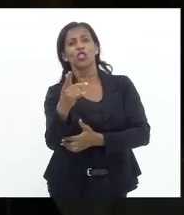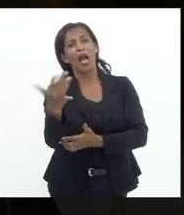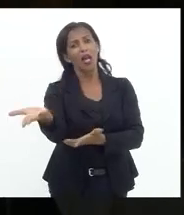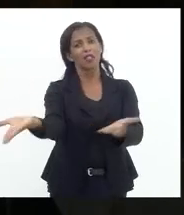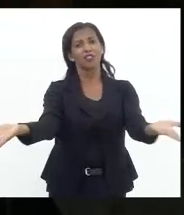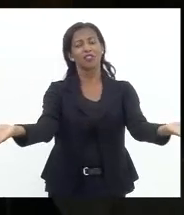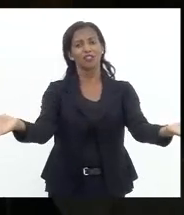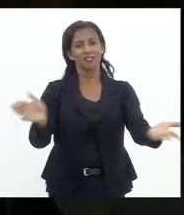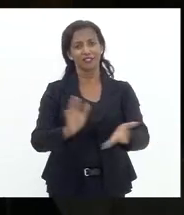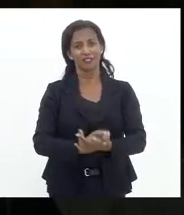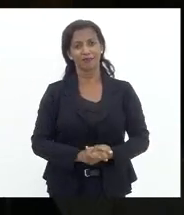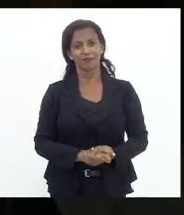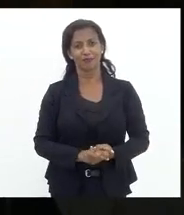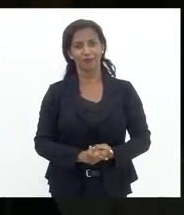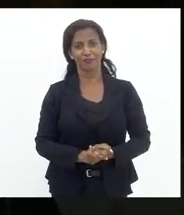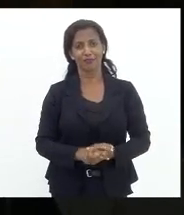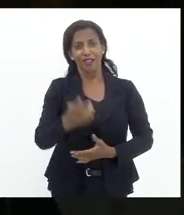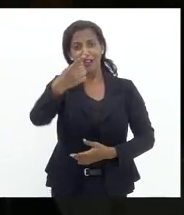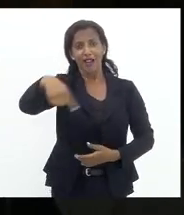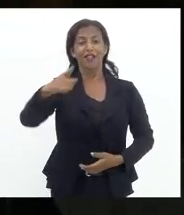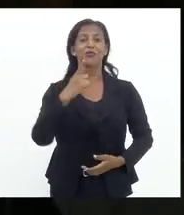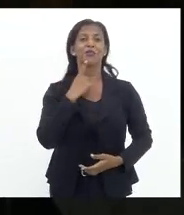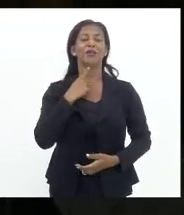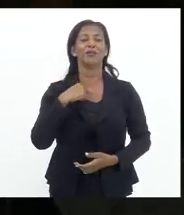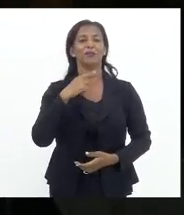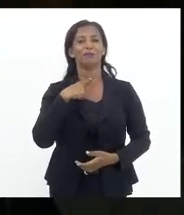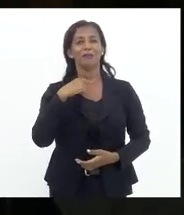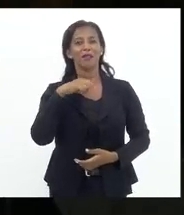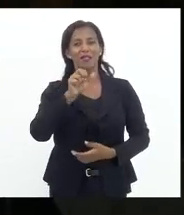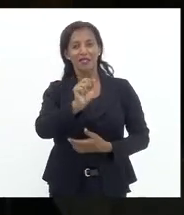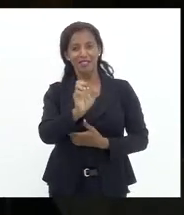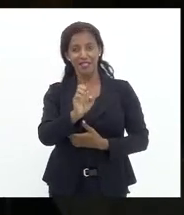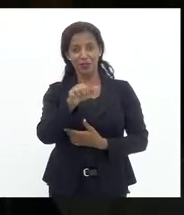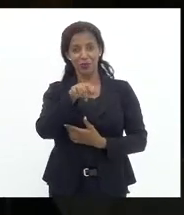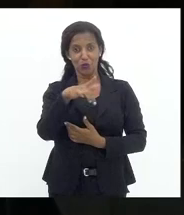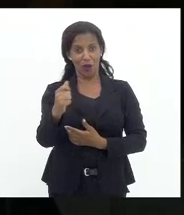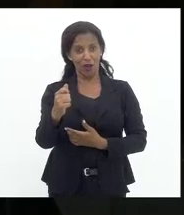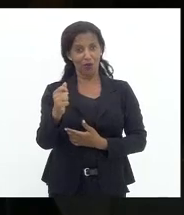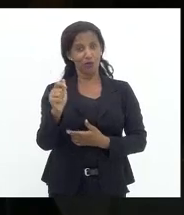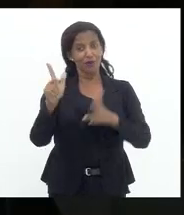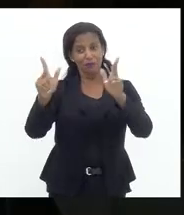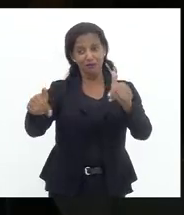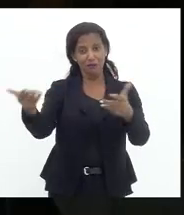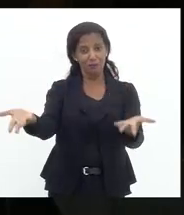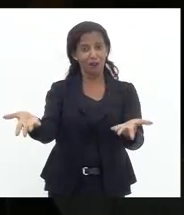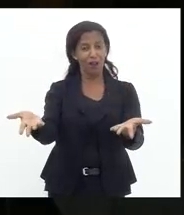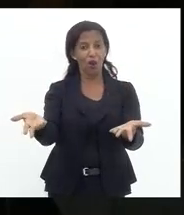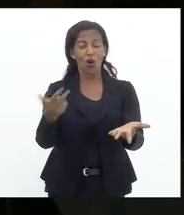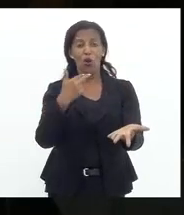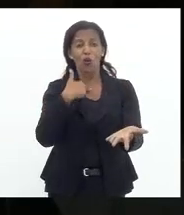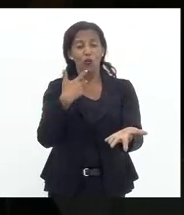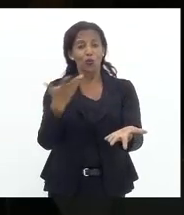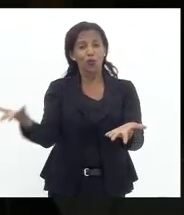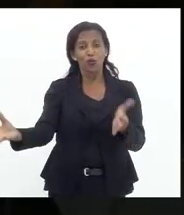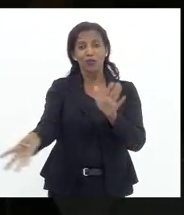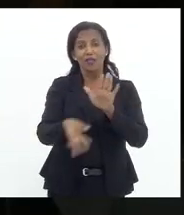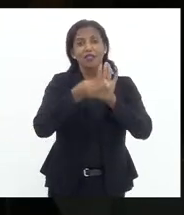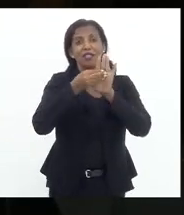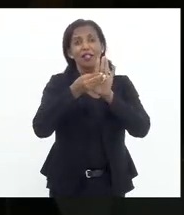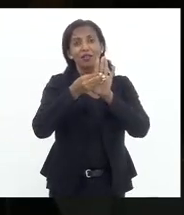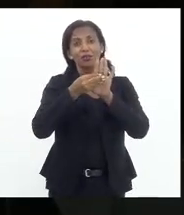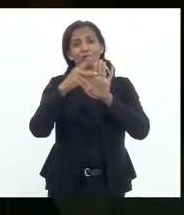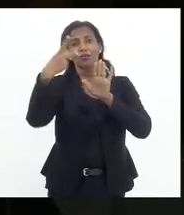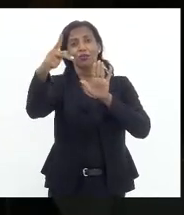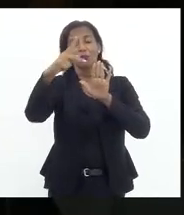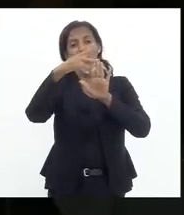Batista. Aqueles que têm desejo sexual pelo deputado Charles Batista não estarão contemplados no projeto de Vossa